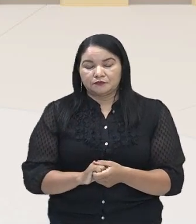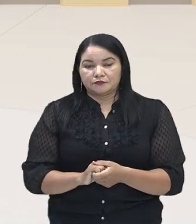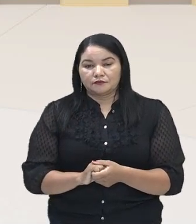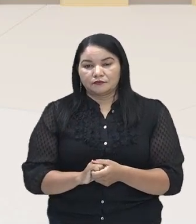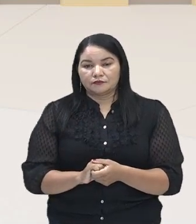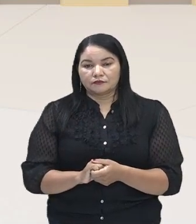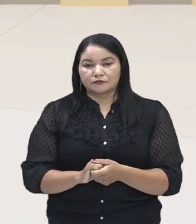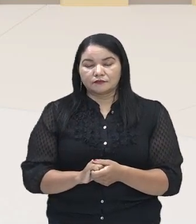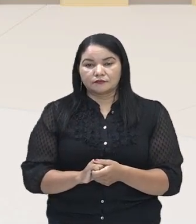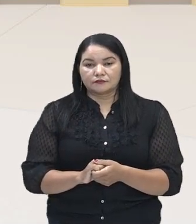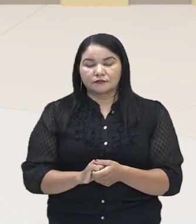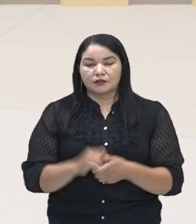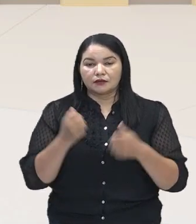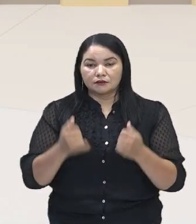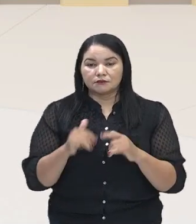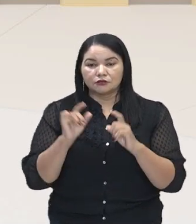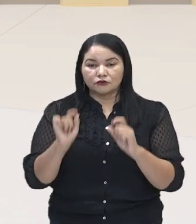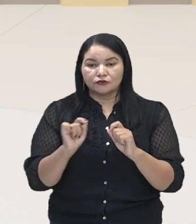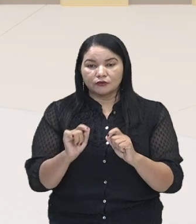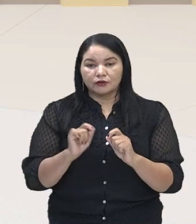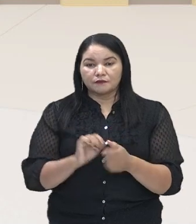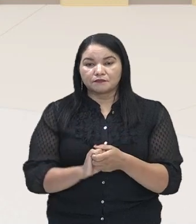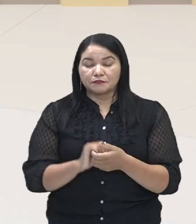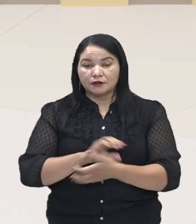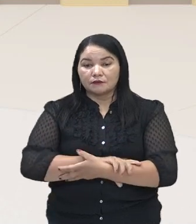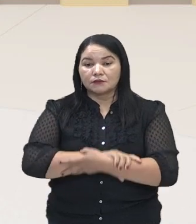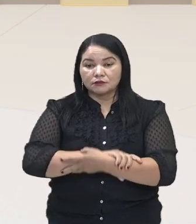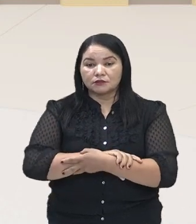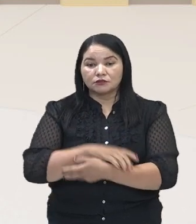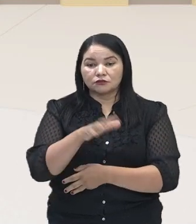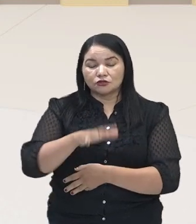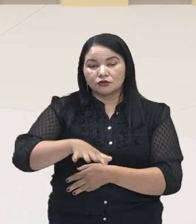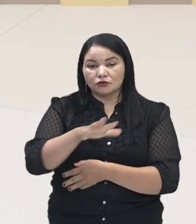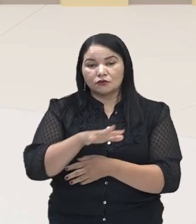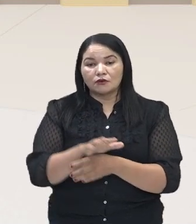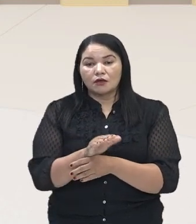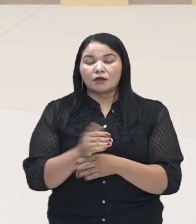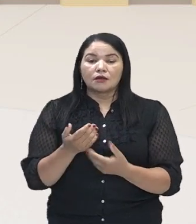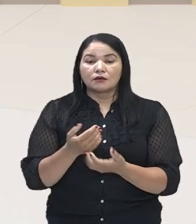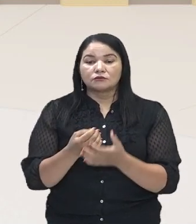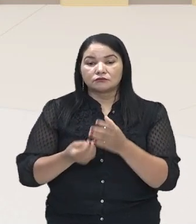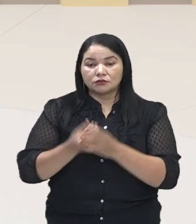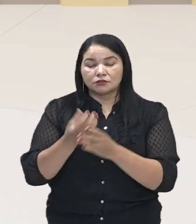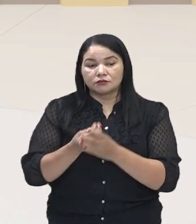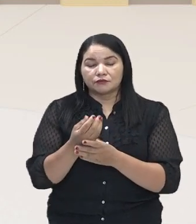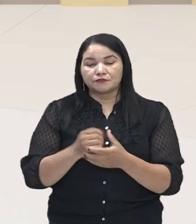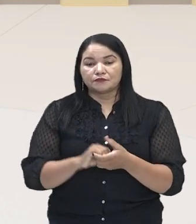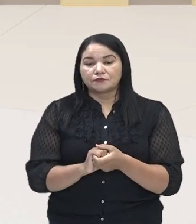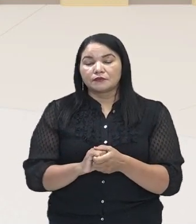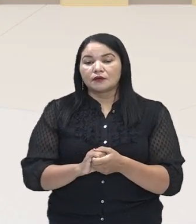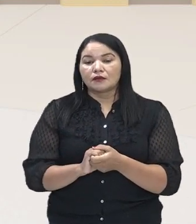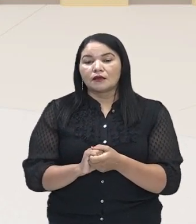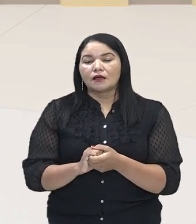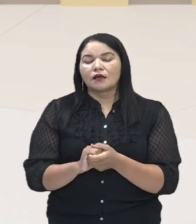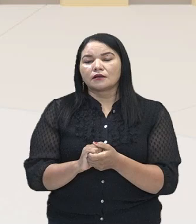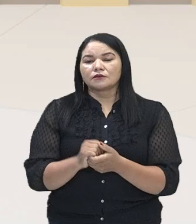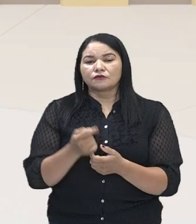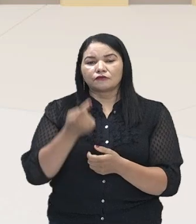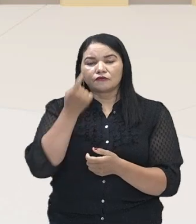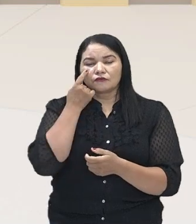Agora a 17 fala sobre parcerias e meios de implementação. Então note que a gente acabou de